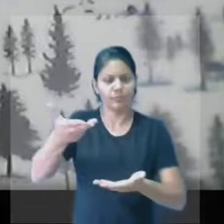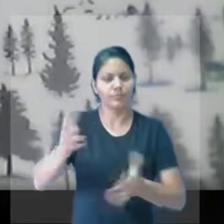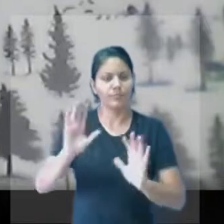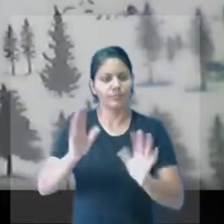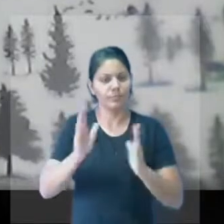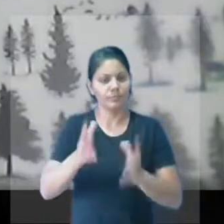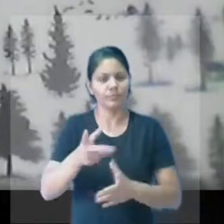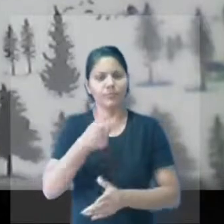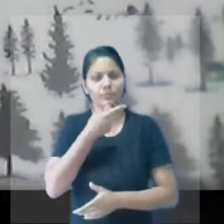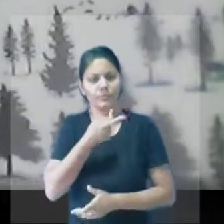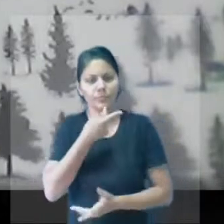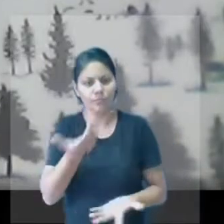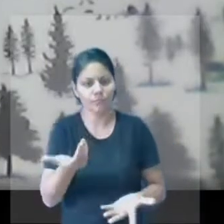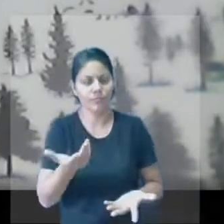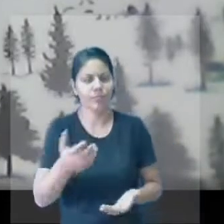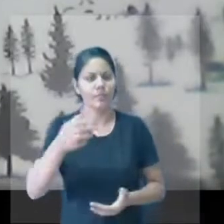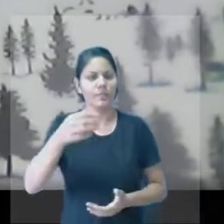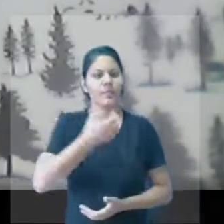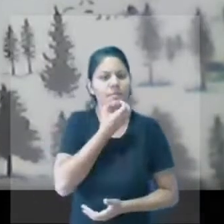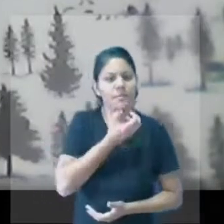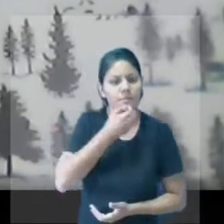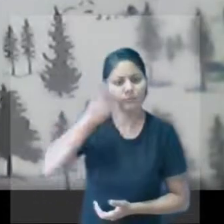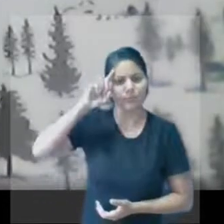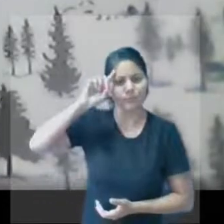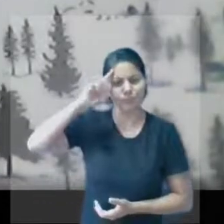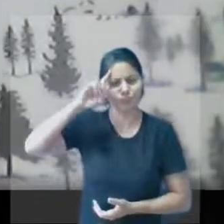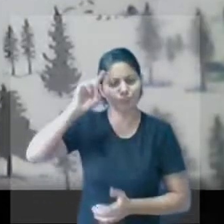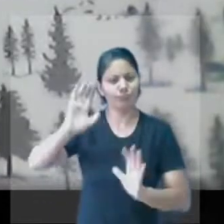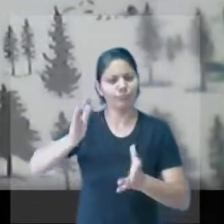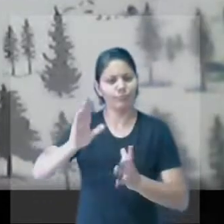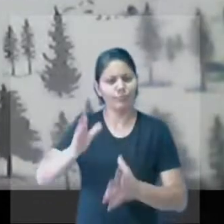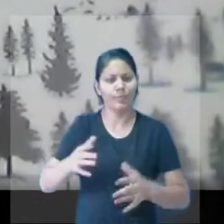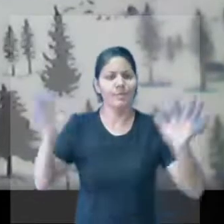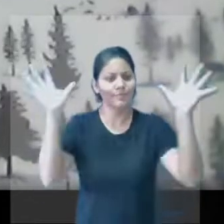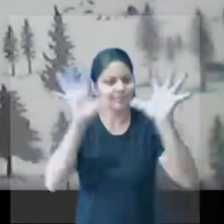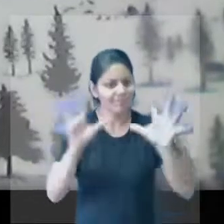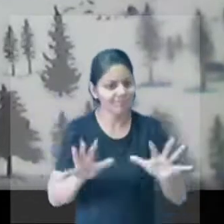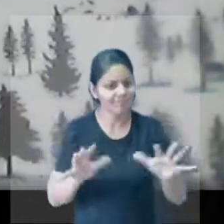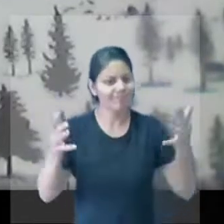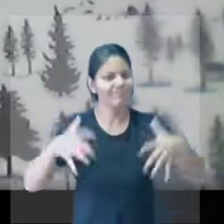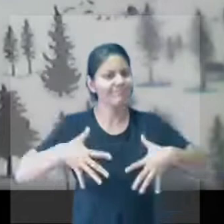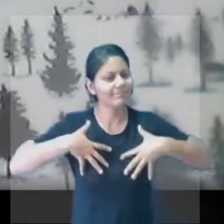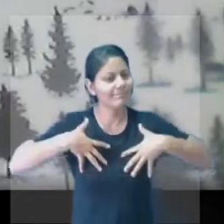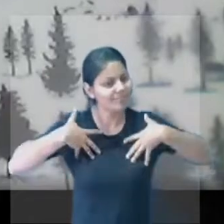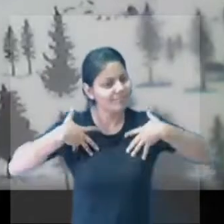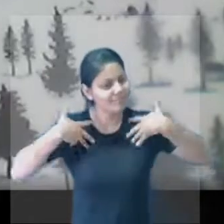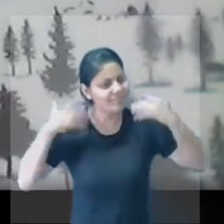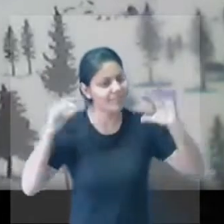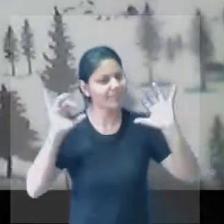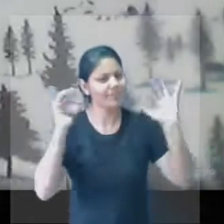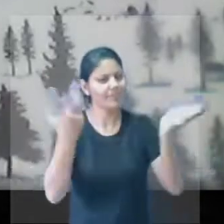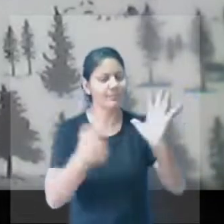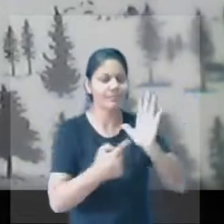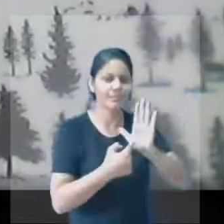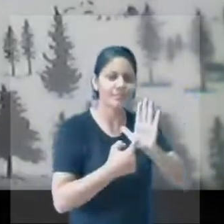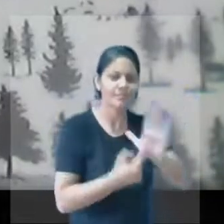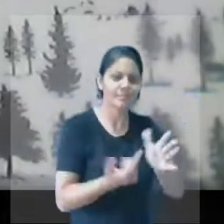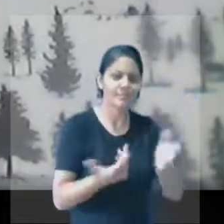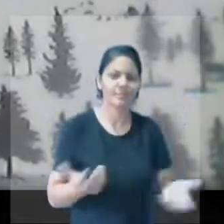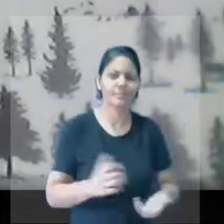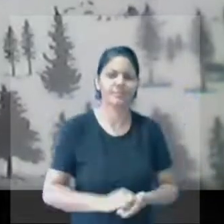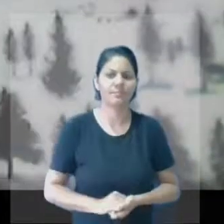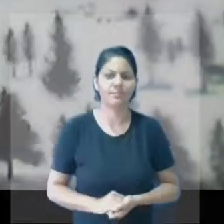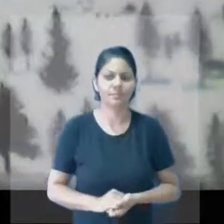Zanata e o Amarildo, é uma satisfação e uma alegria a gente poder realizar esse evento, né, diante